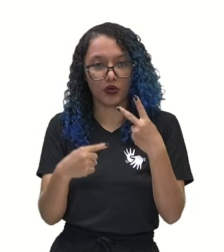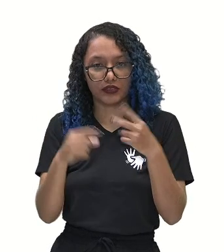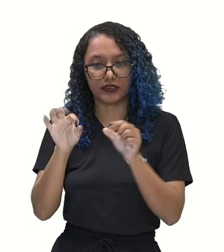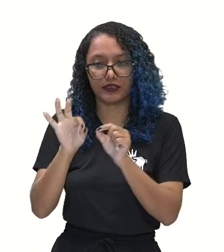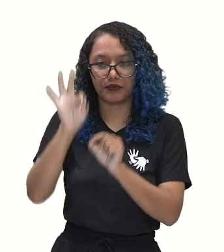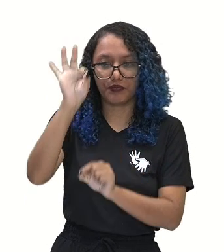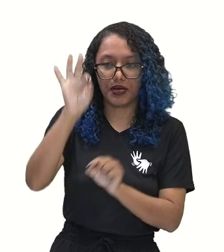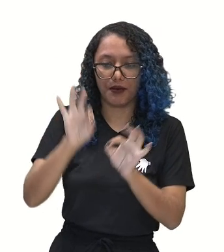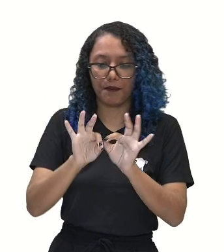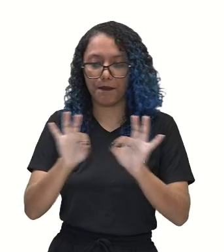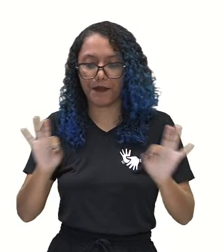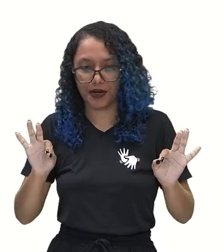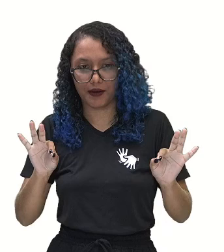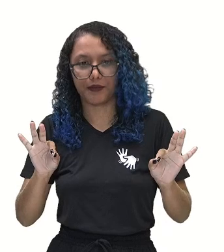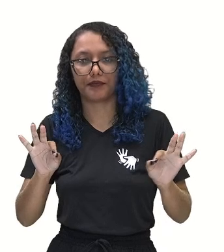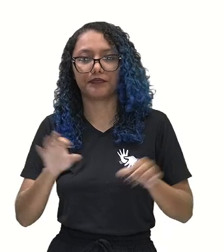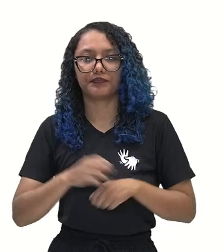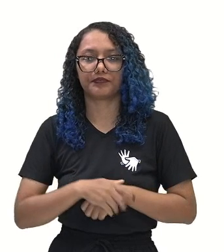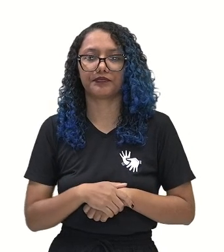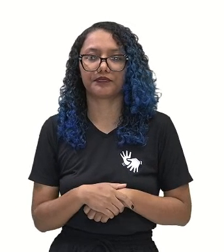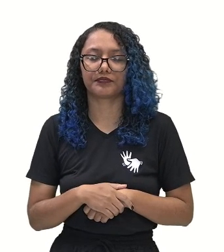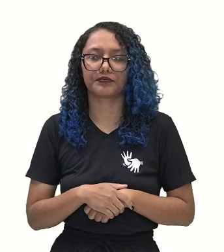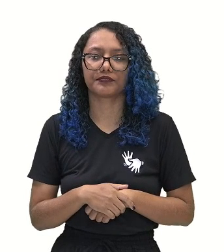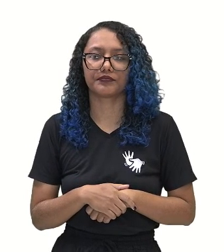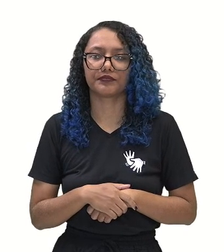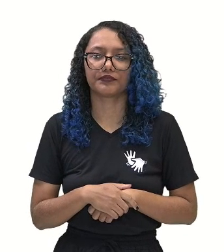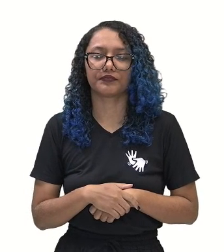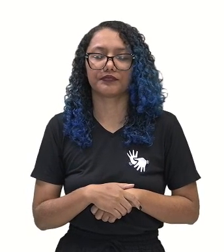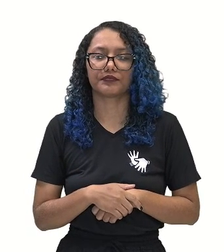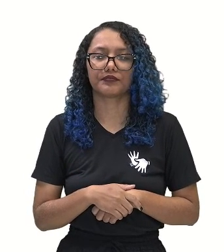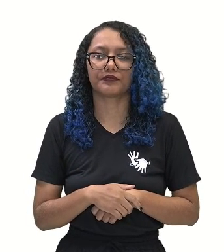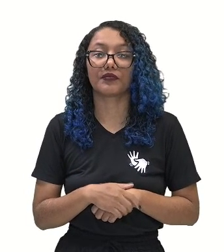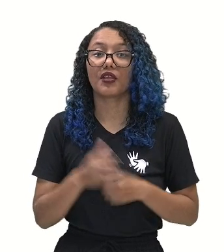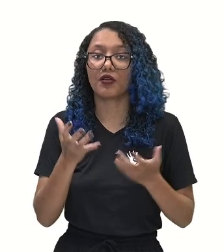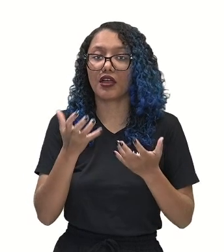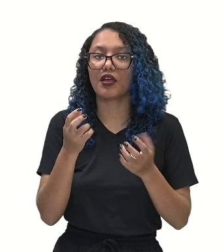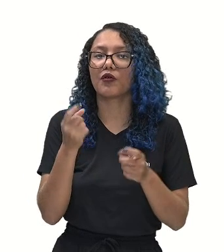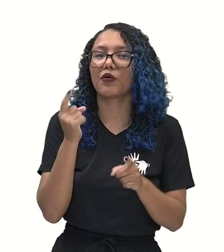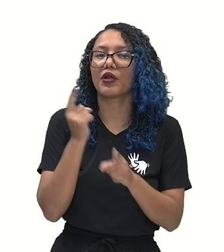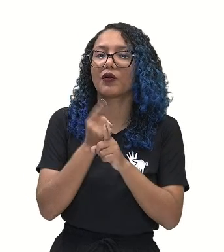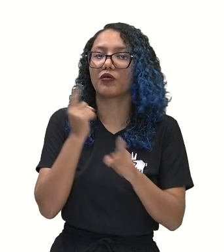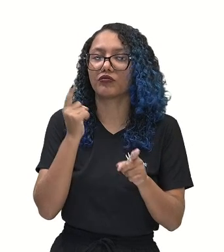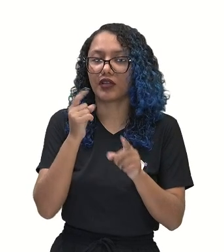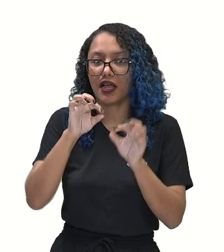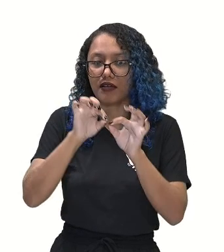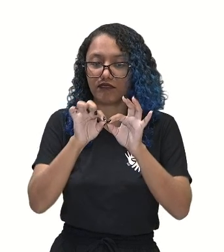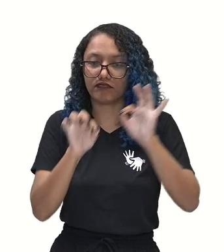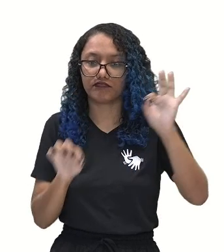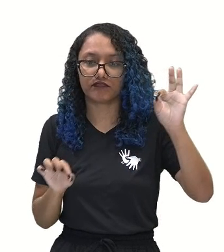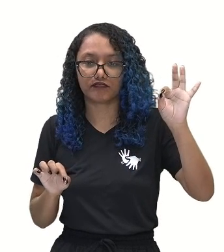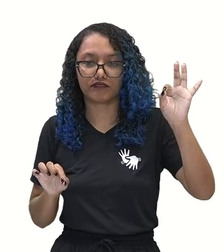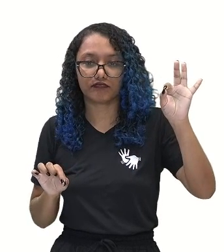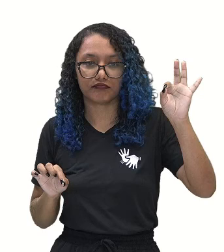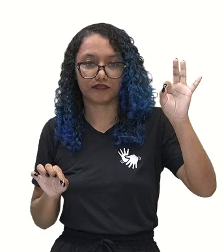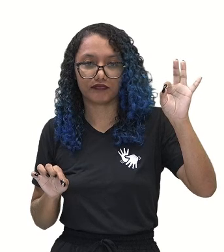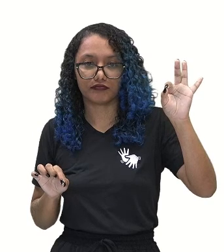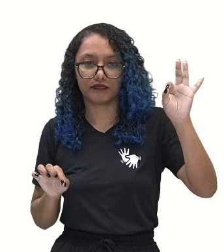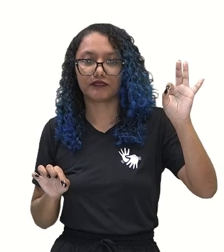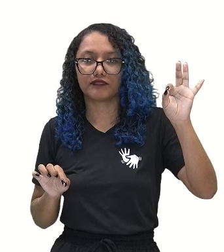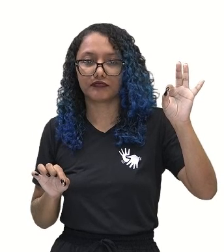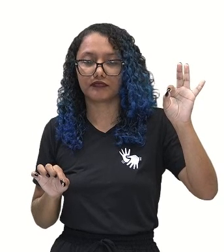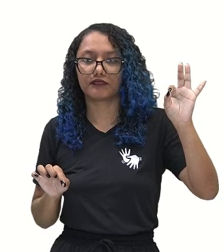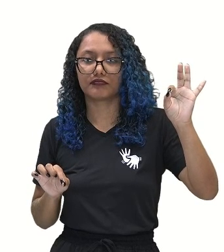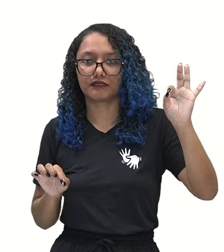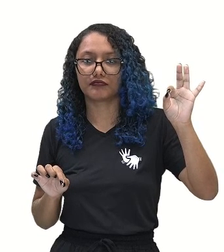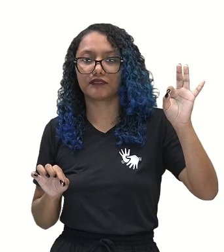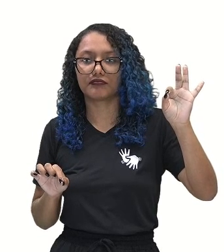quero determinar a distância entre esses dois pontos, que é essa diagonal, a gente vai utilizar